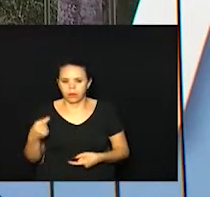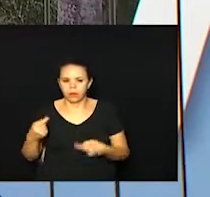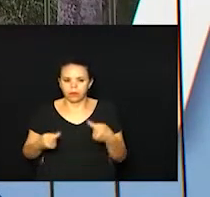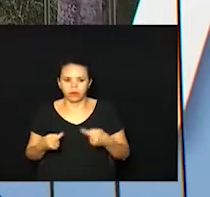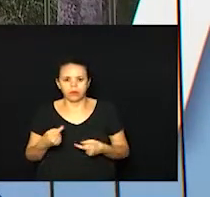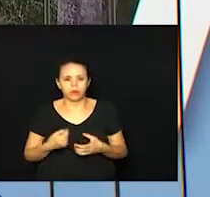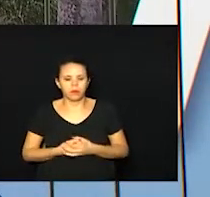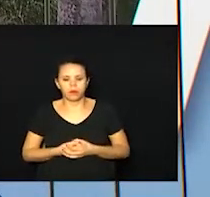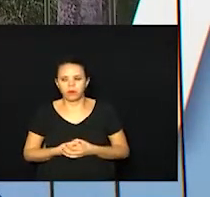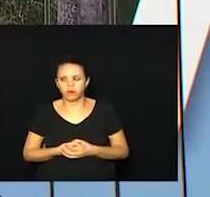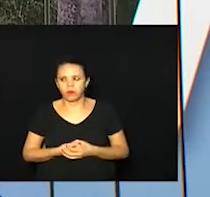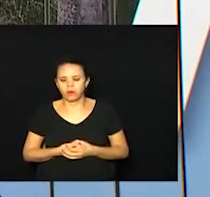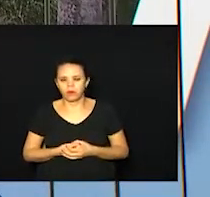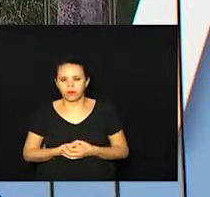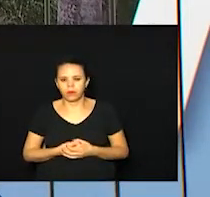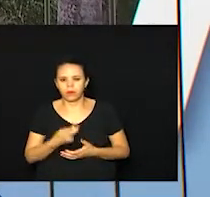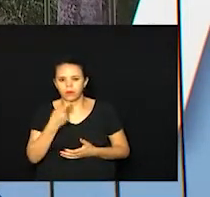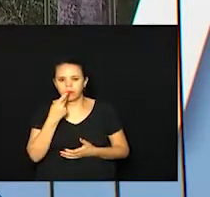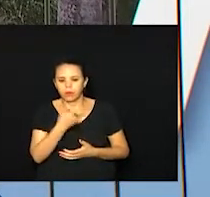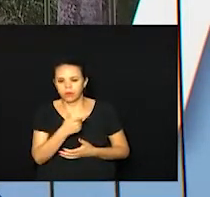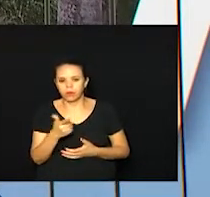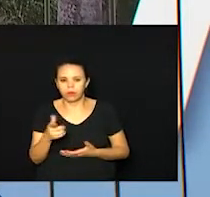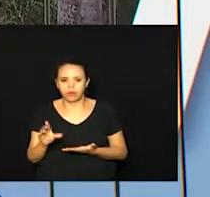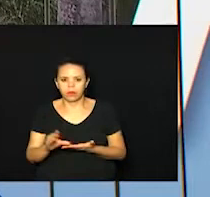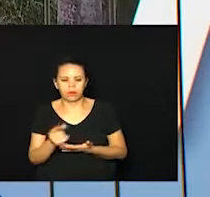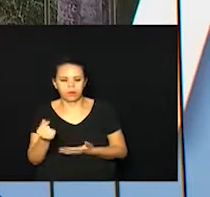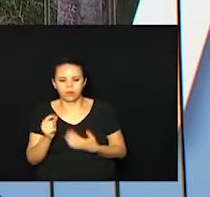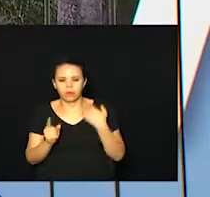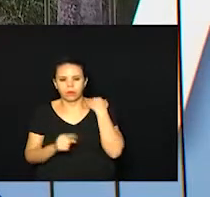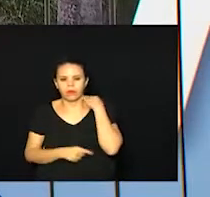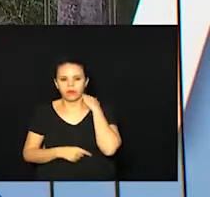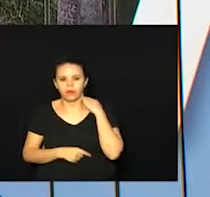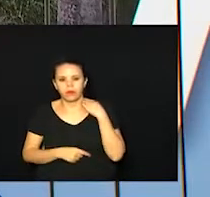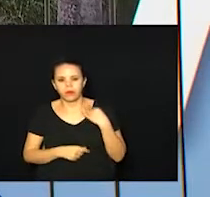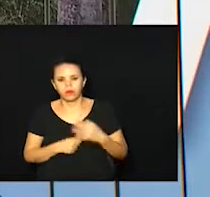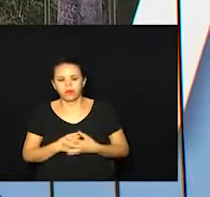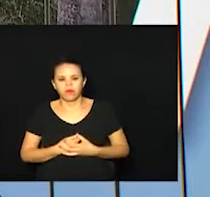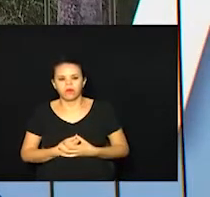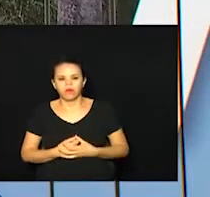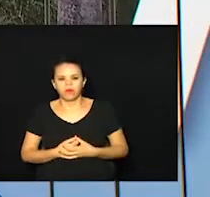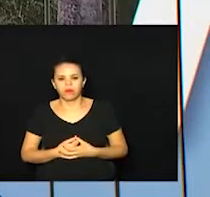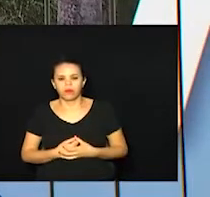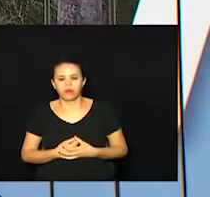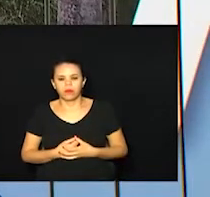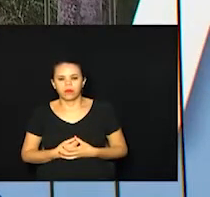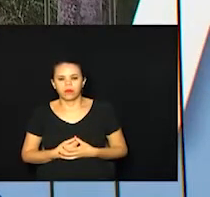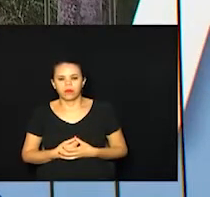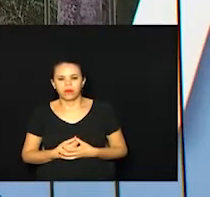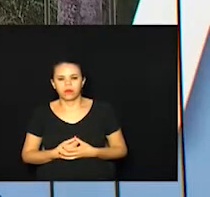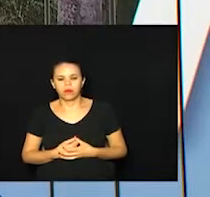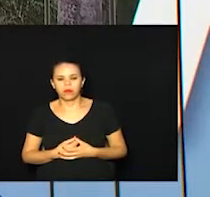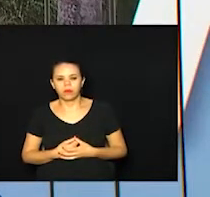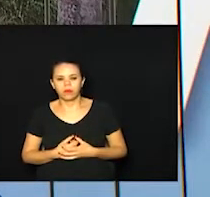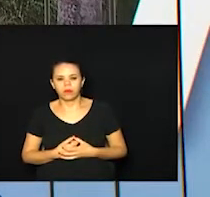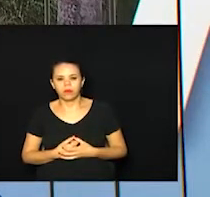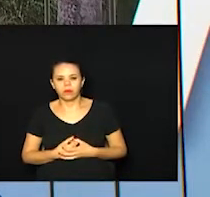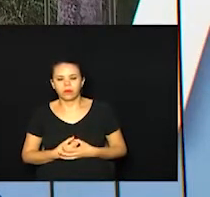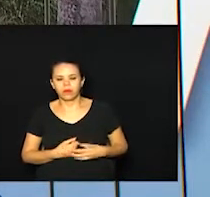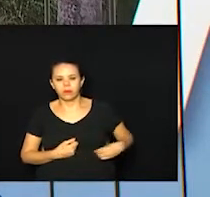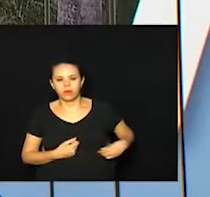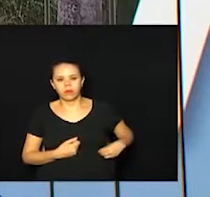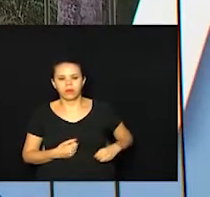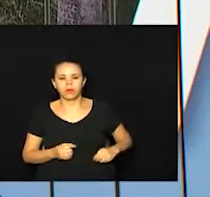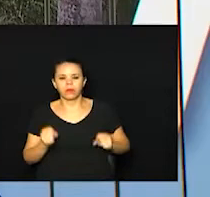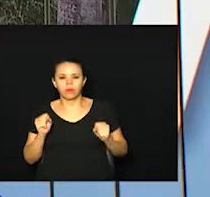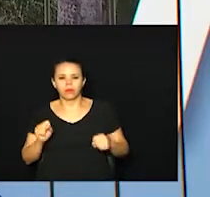política. E não me venha dizer que não tem recursos, porque os recursos que podem